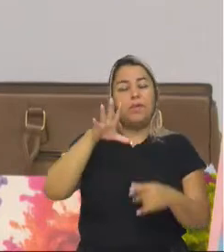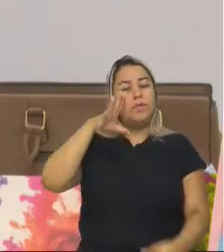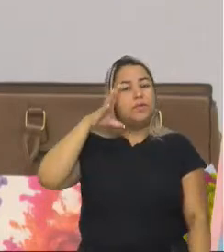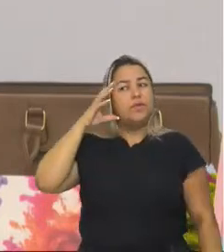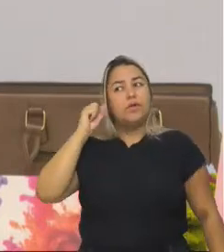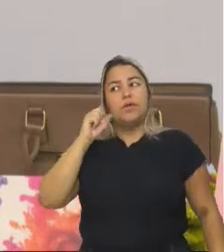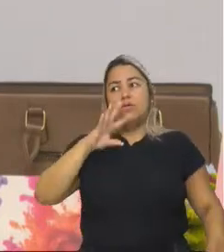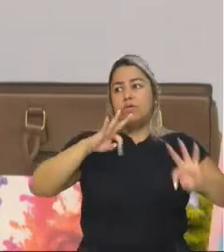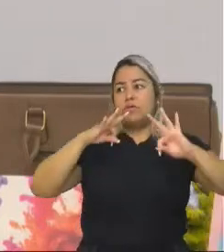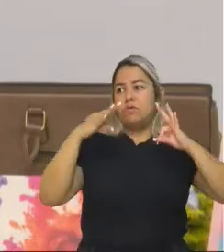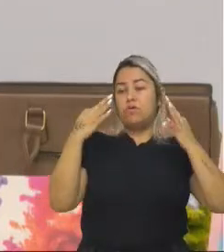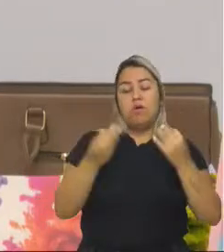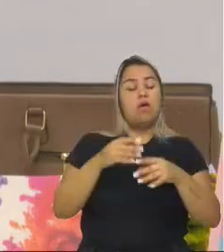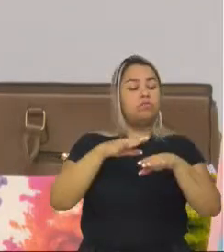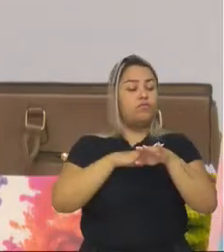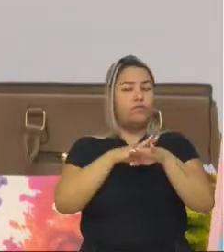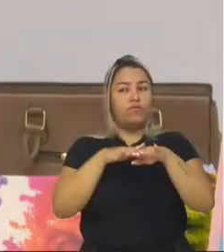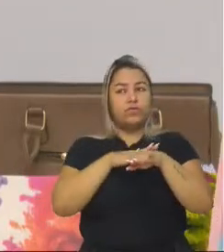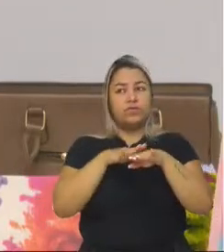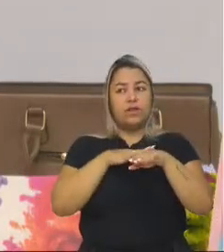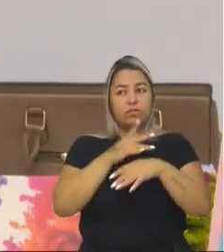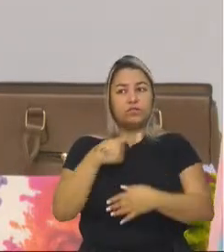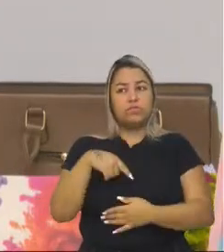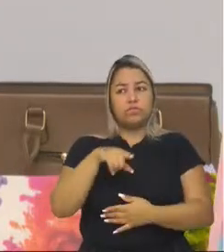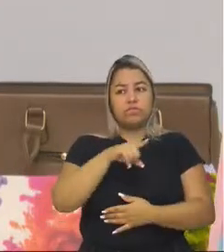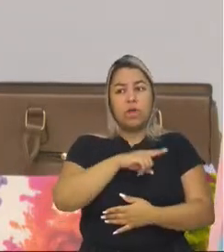todo mundo que está querendo conversar com a gente.